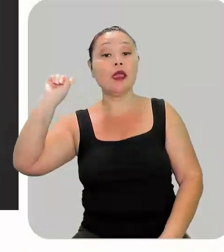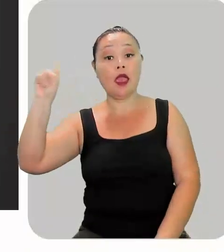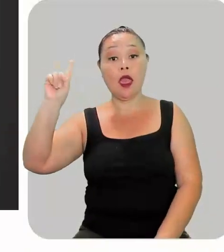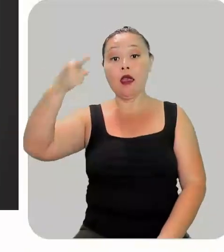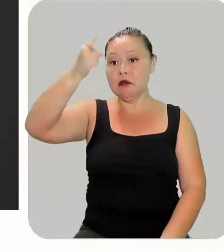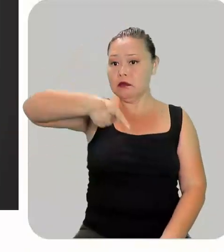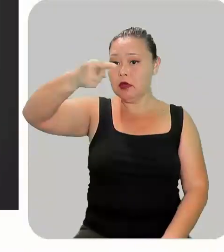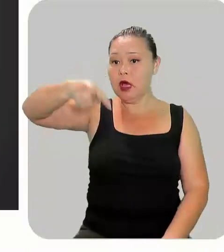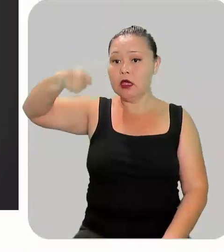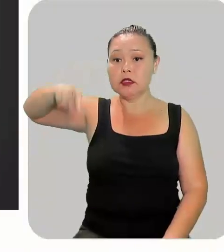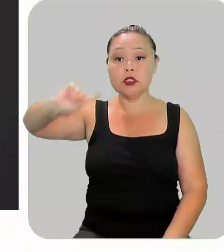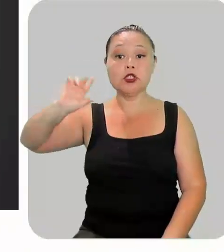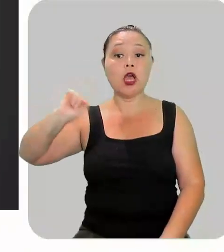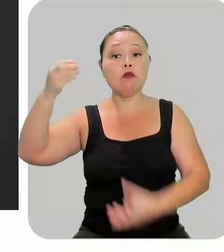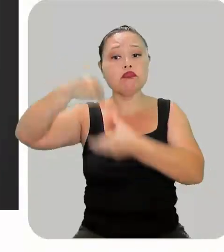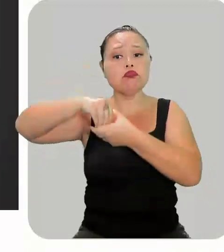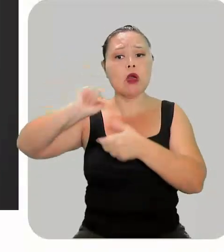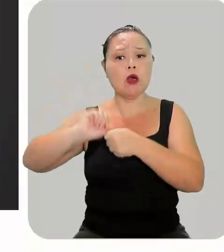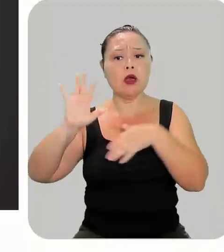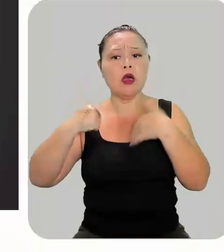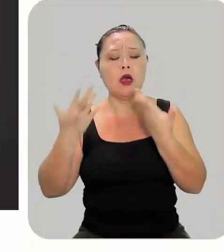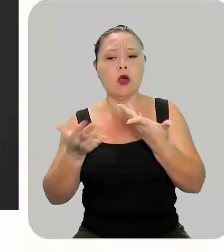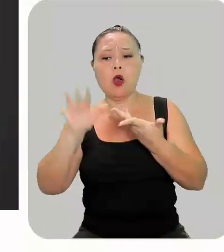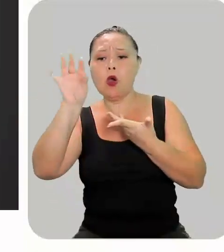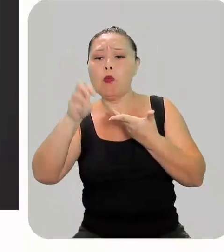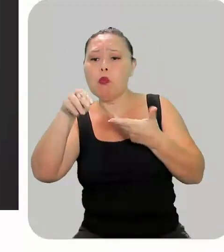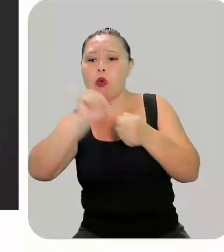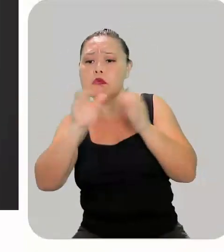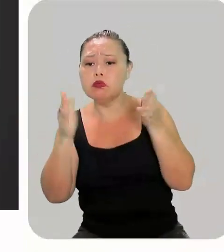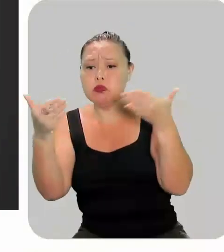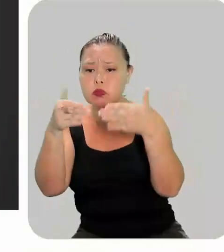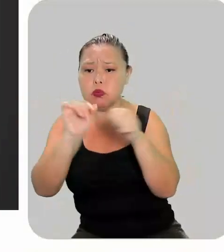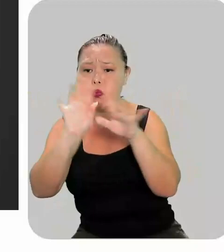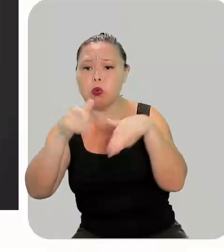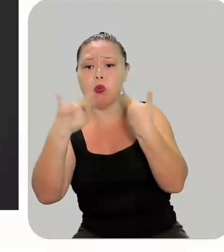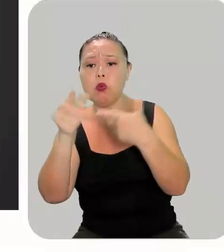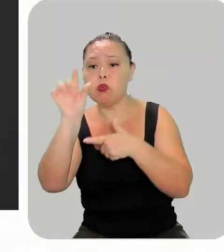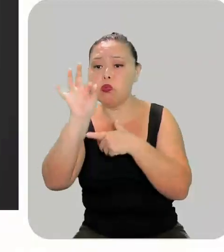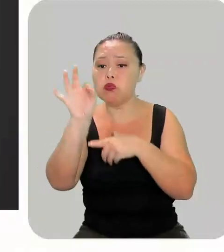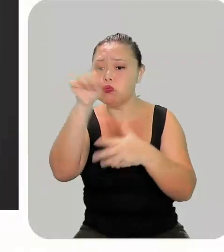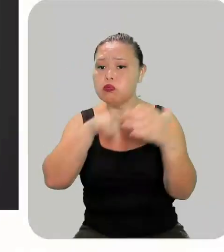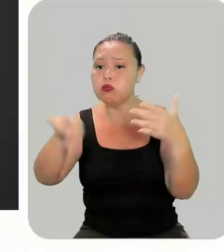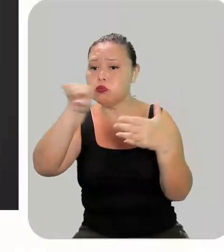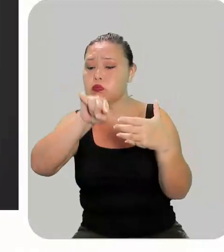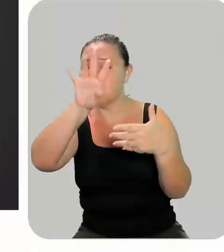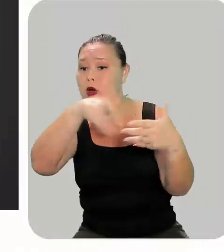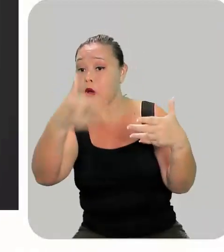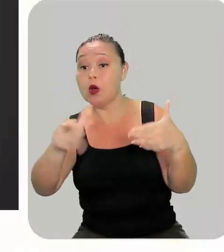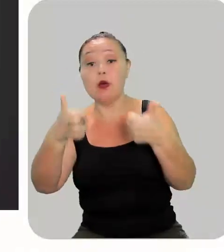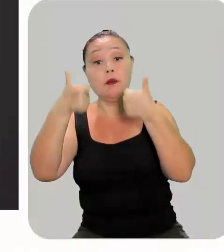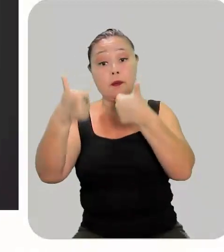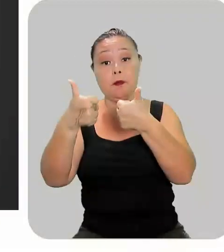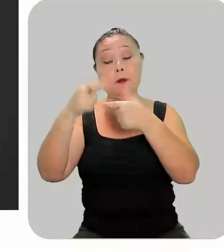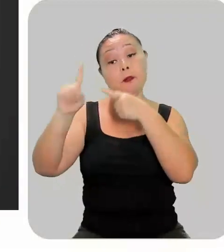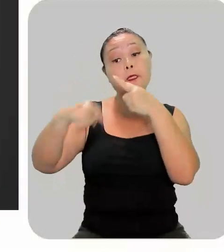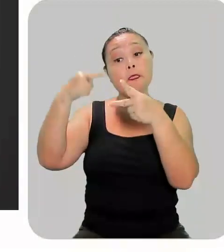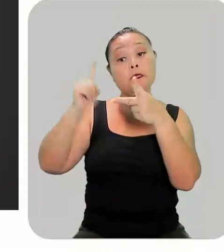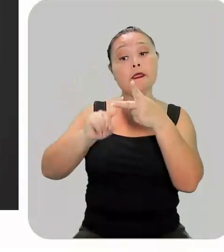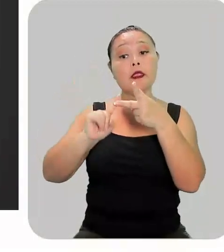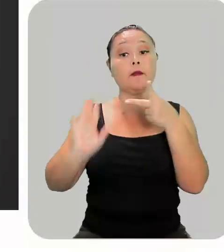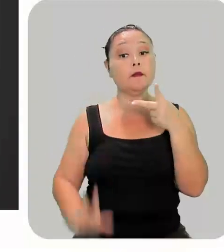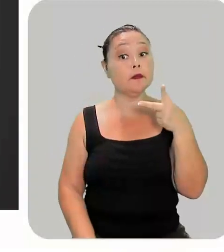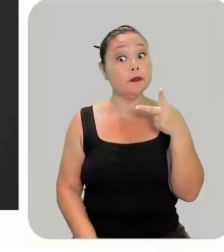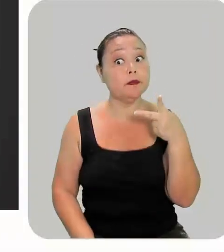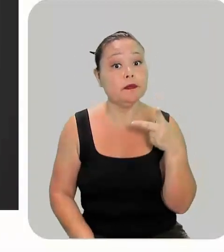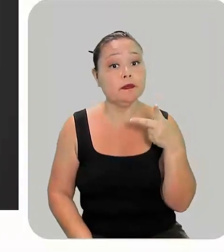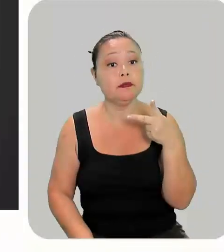de estatística entra, né? Já falamos, média, moda, mediana, gráficos, tá? Beleza. Depois nós temos lá,